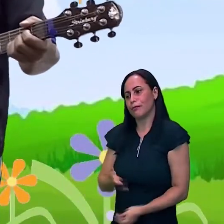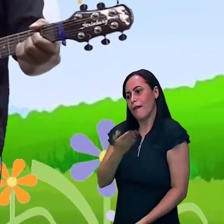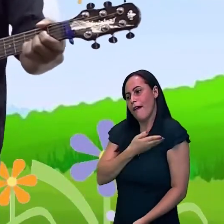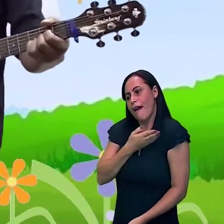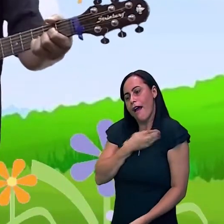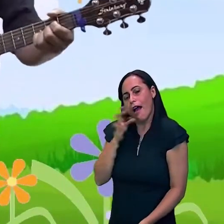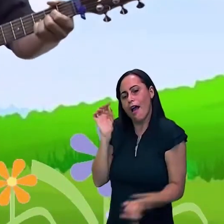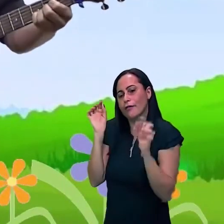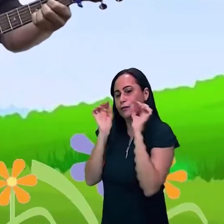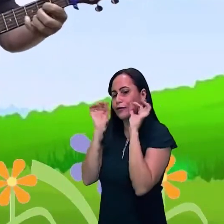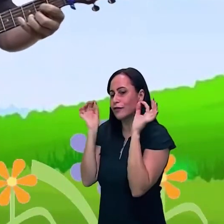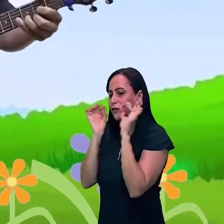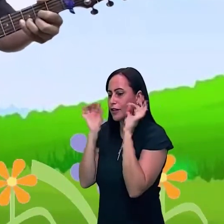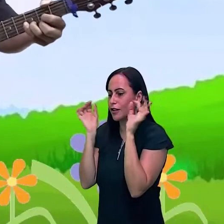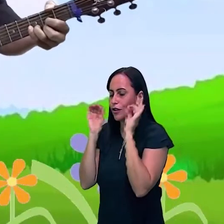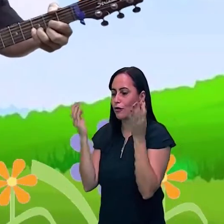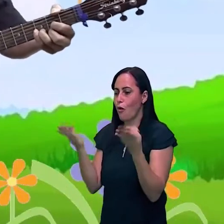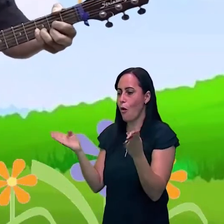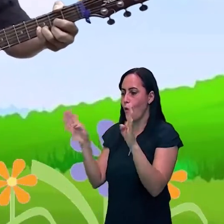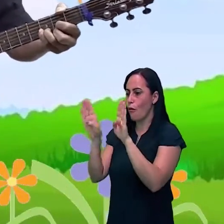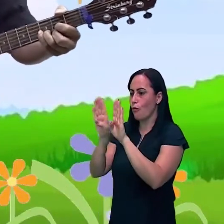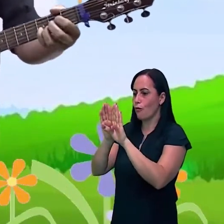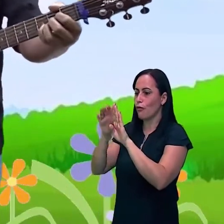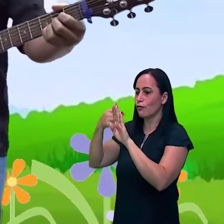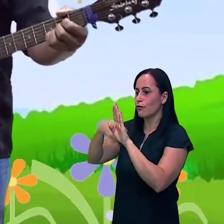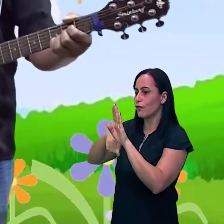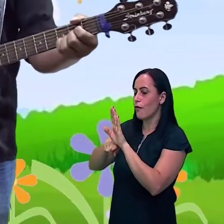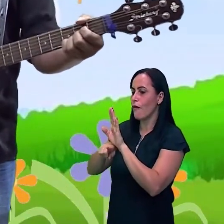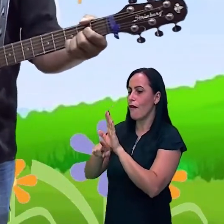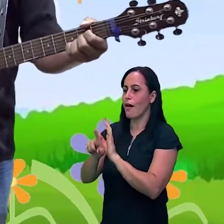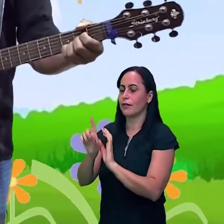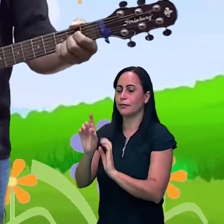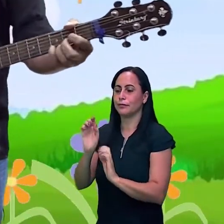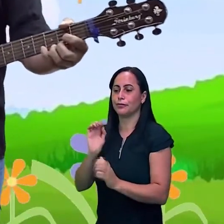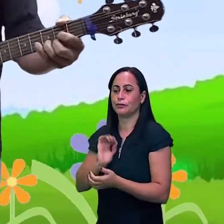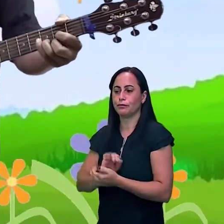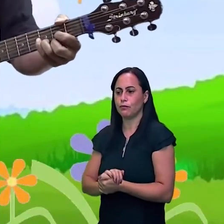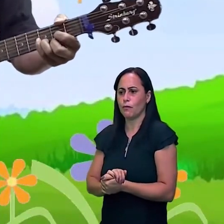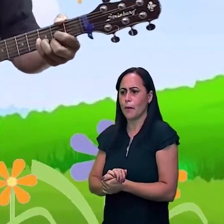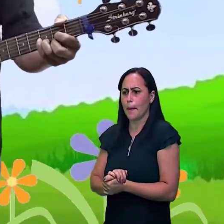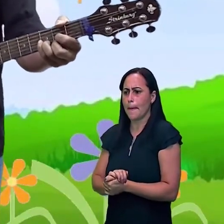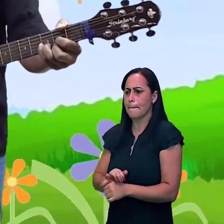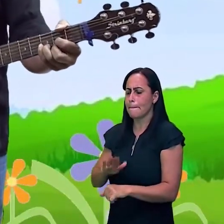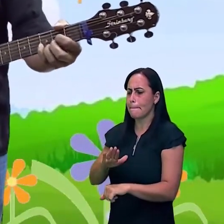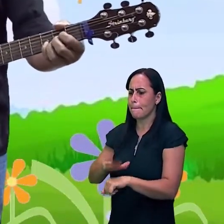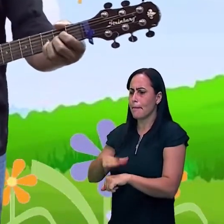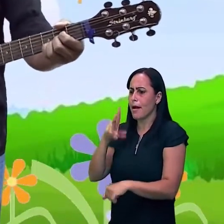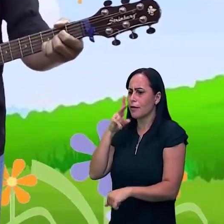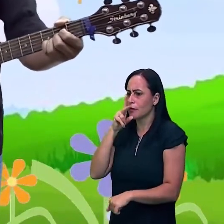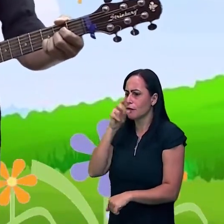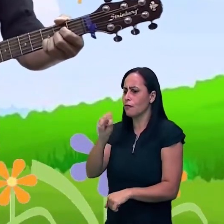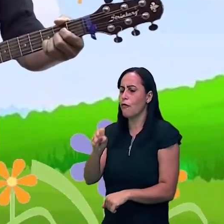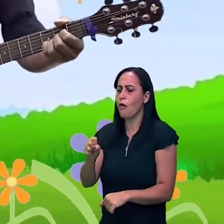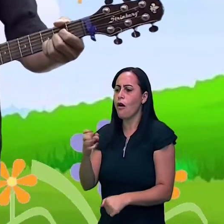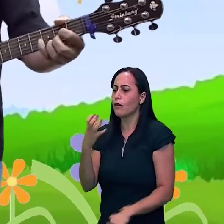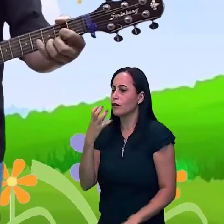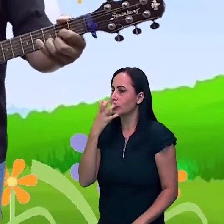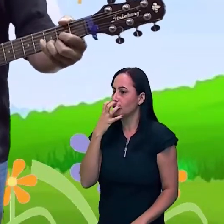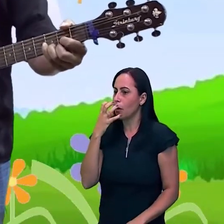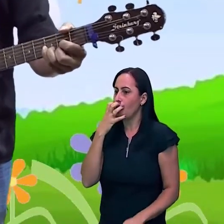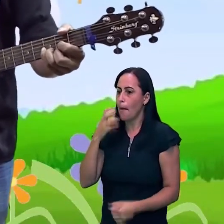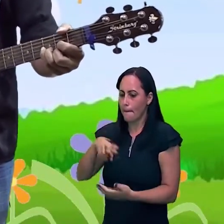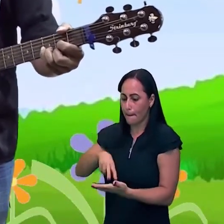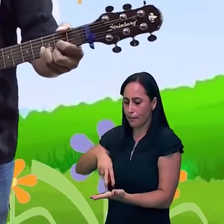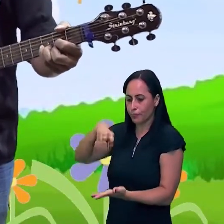Amigo rato, que atravessa o portão, que é mais forte que o cachorro, que pula